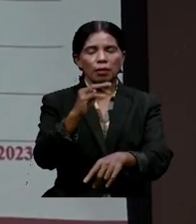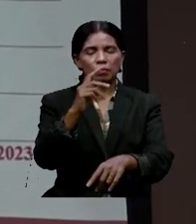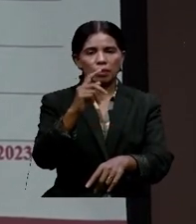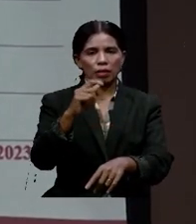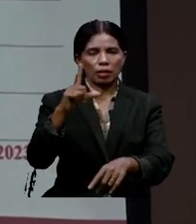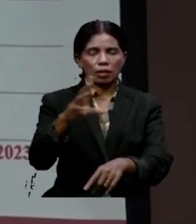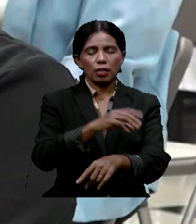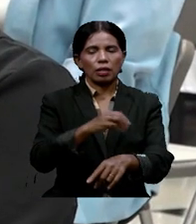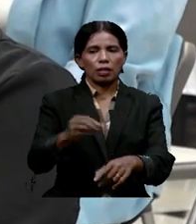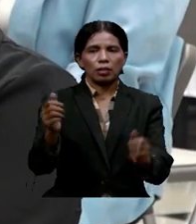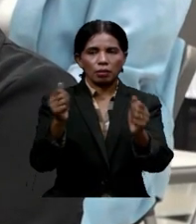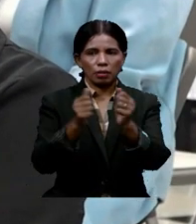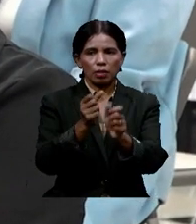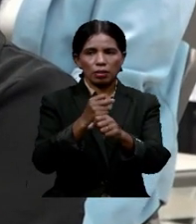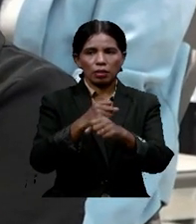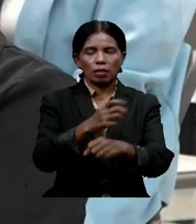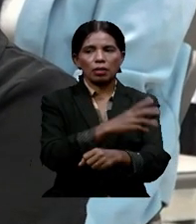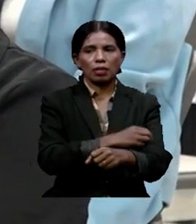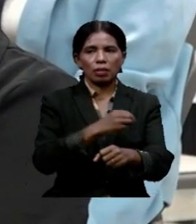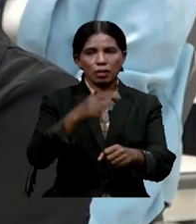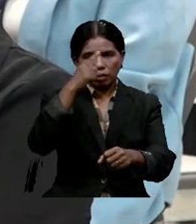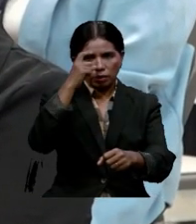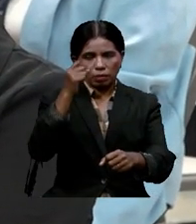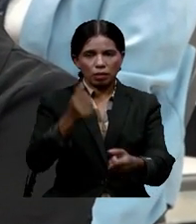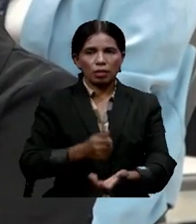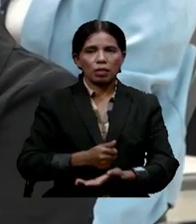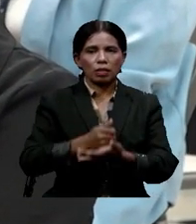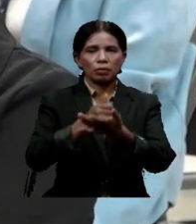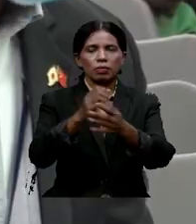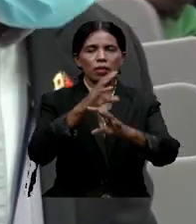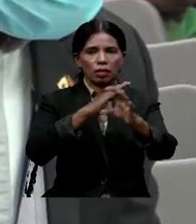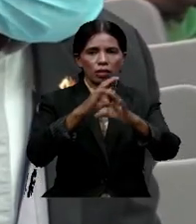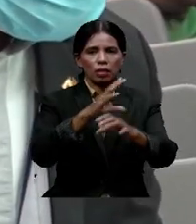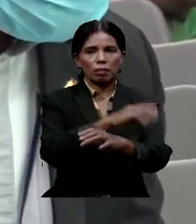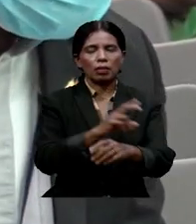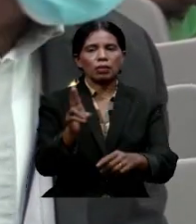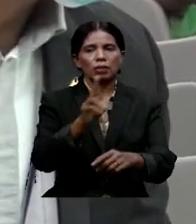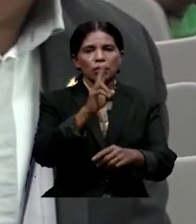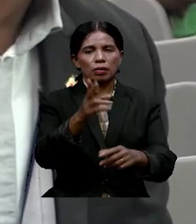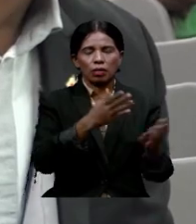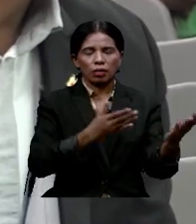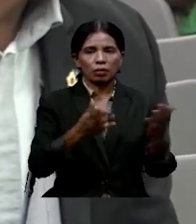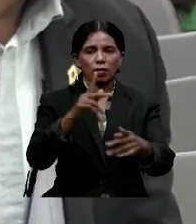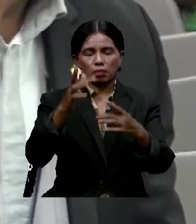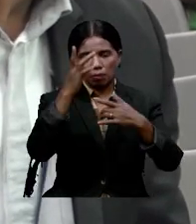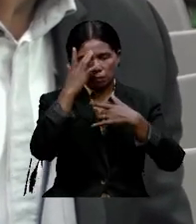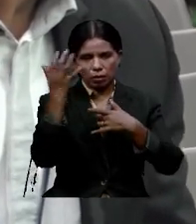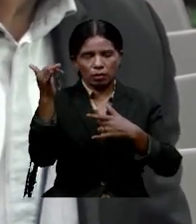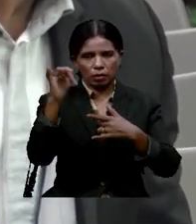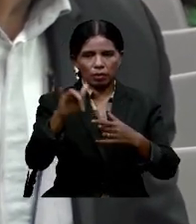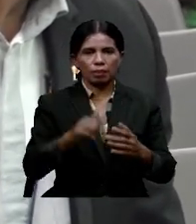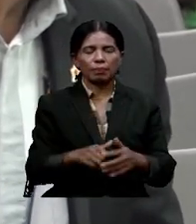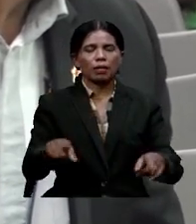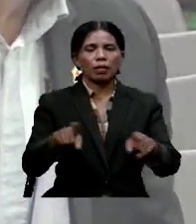atusida Limanulu, makalau hela tratamento, tambane ho apoio ambulância ne, belo utiliza ho de transporta paciente ba mai. Ida neha